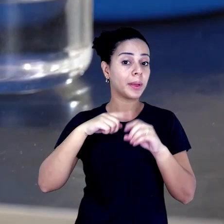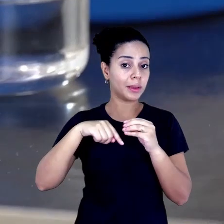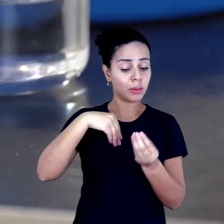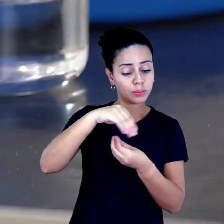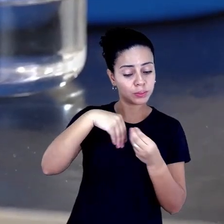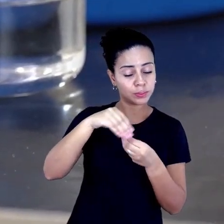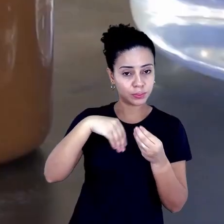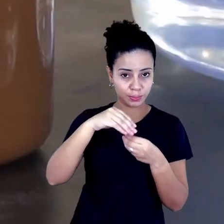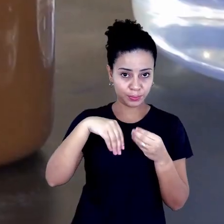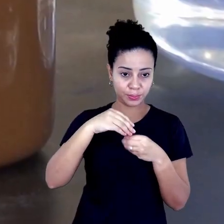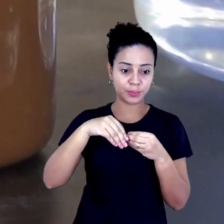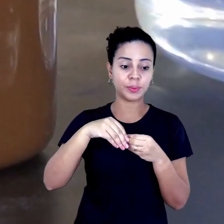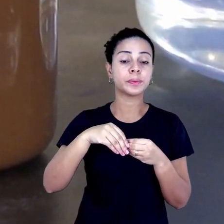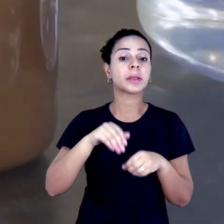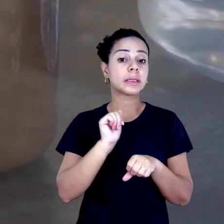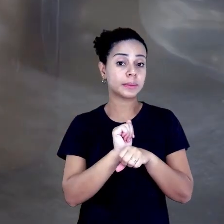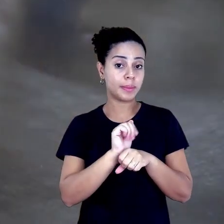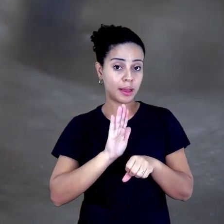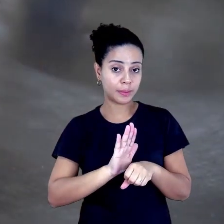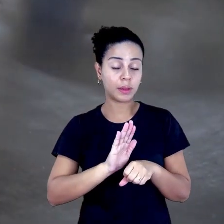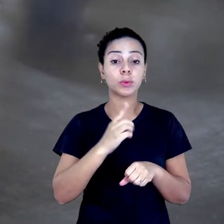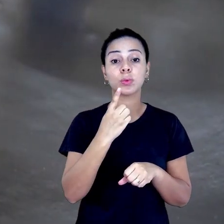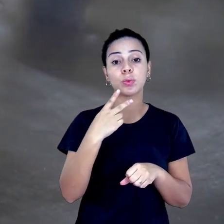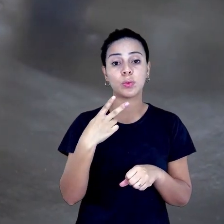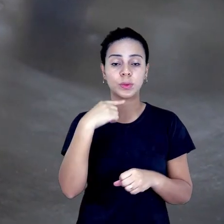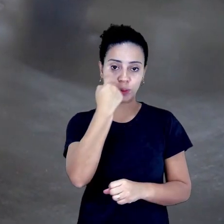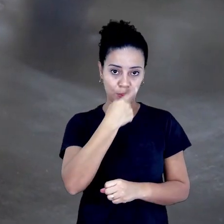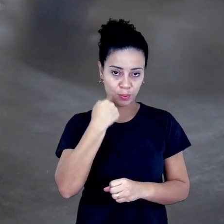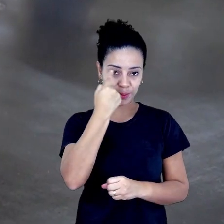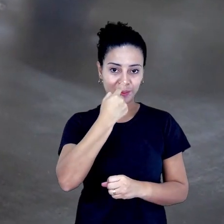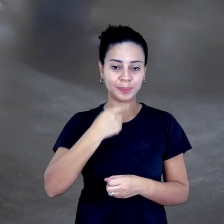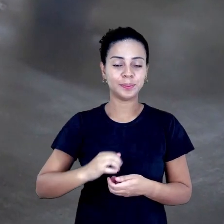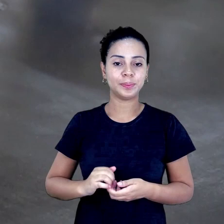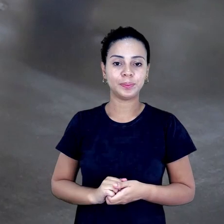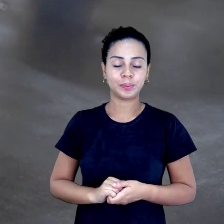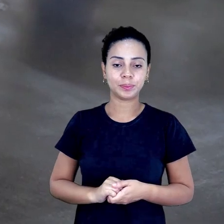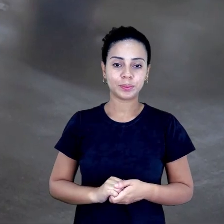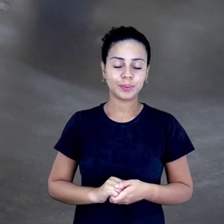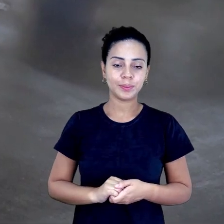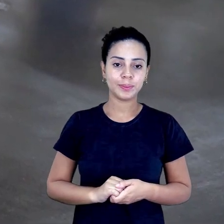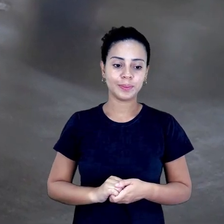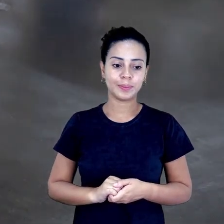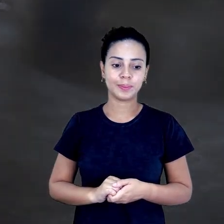material fique imerso e manter em repouso por no mínimo 12 horas.